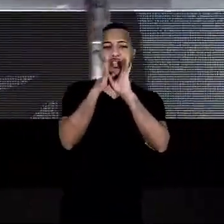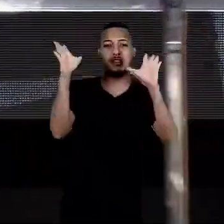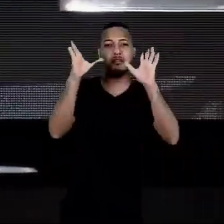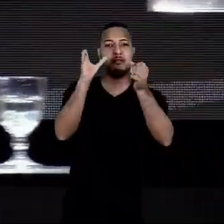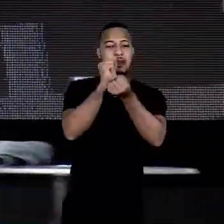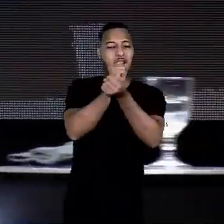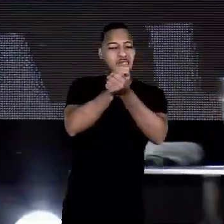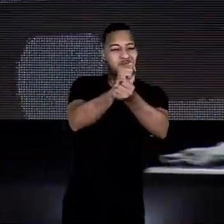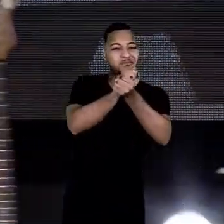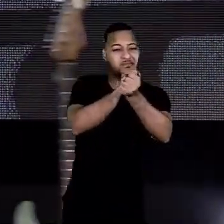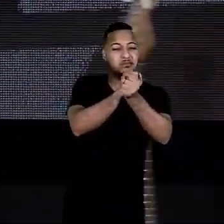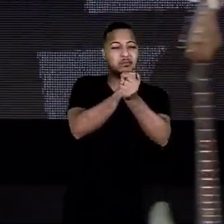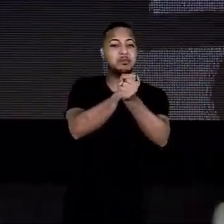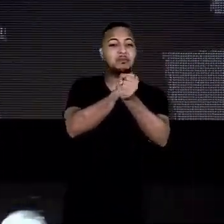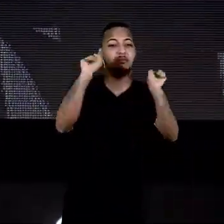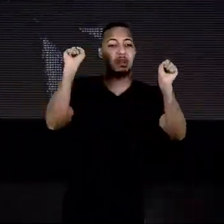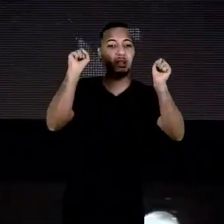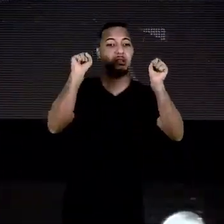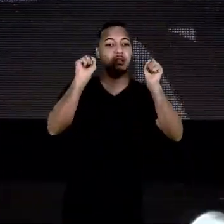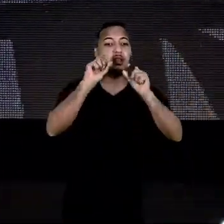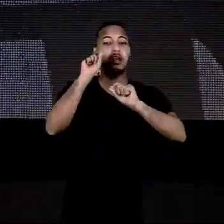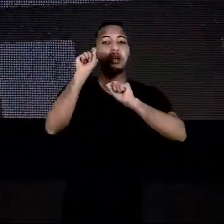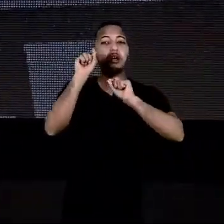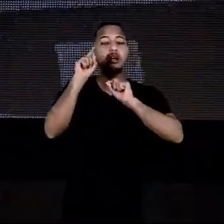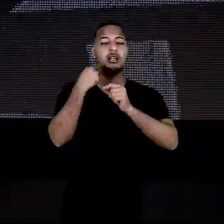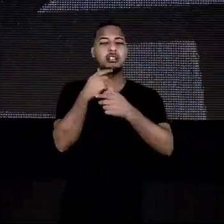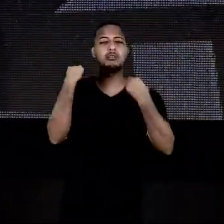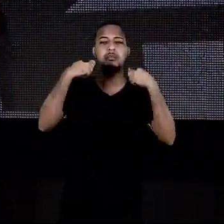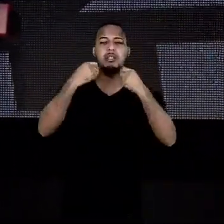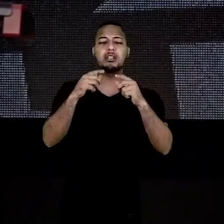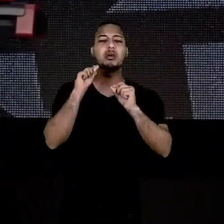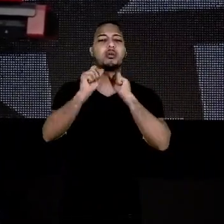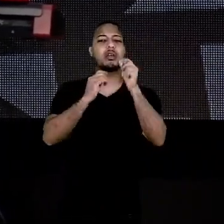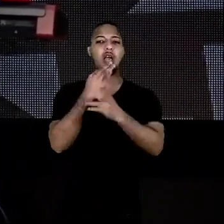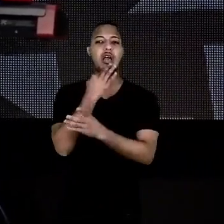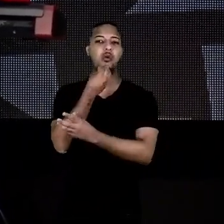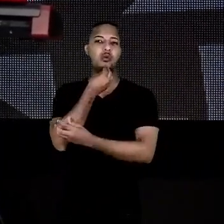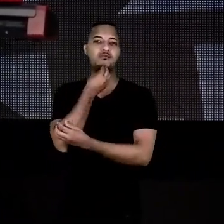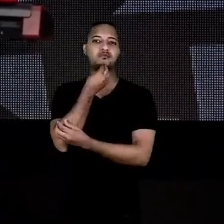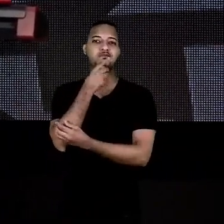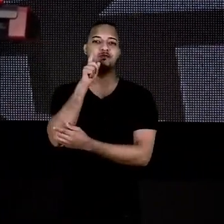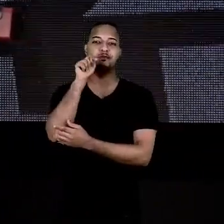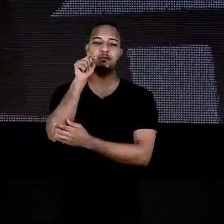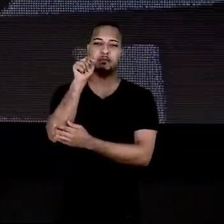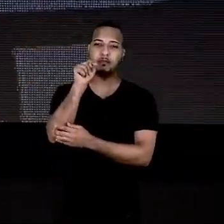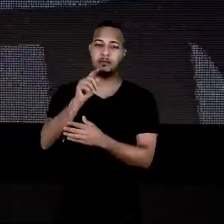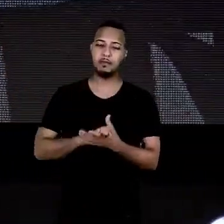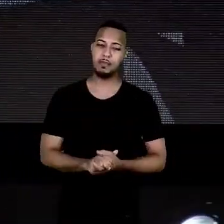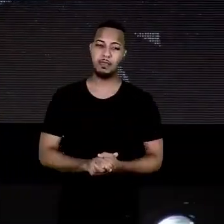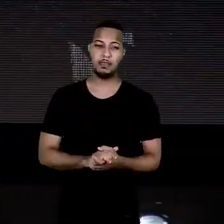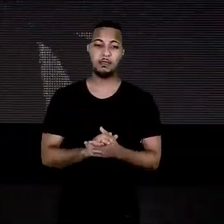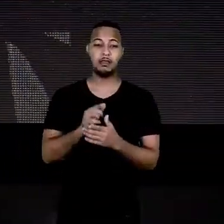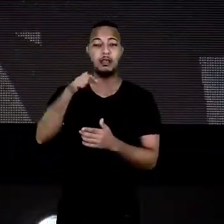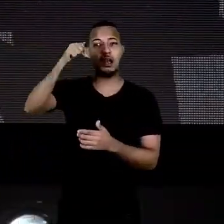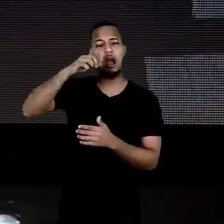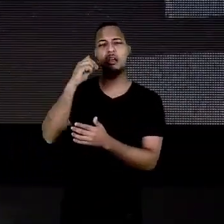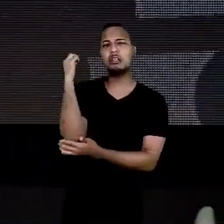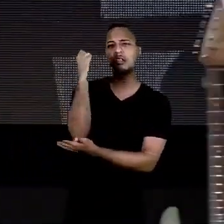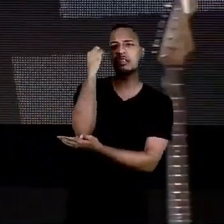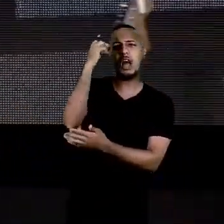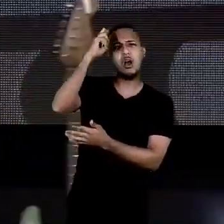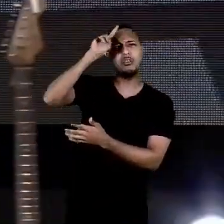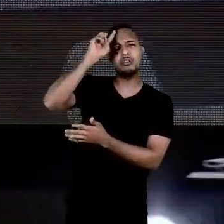a gente precisa reconhecer. Como assim, pastor? É. Aqui, Davi